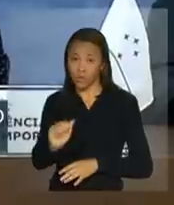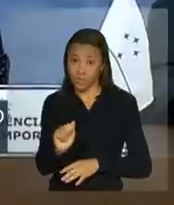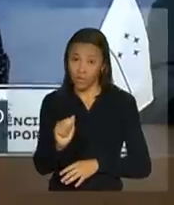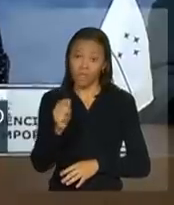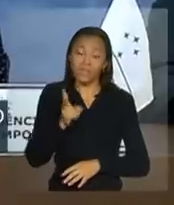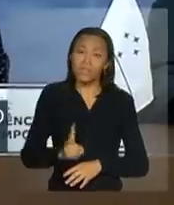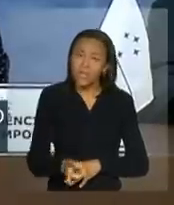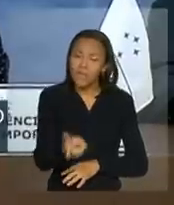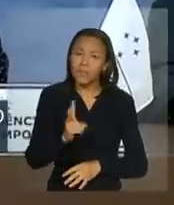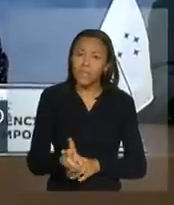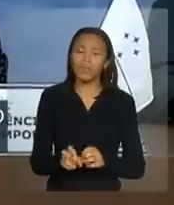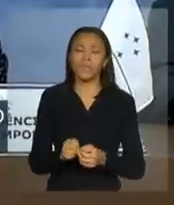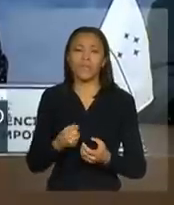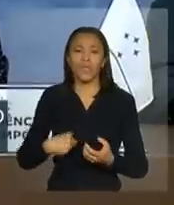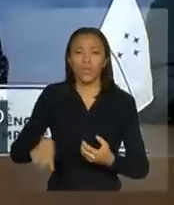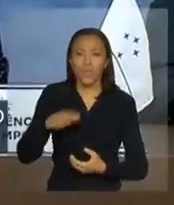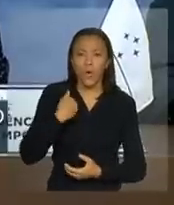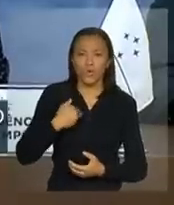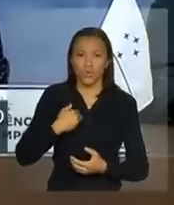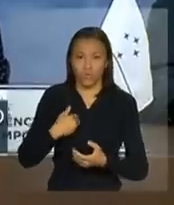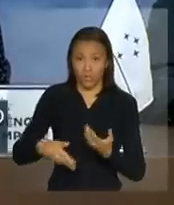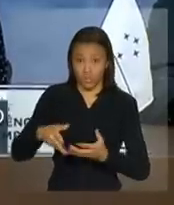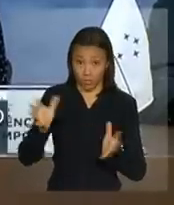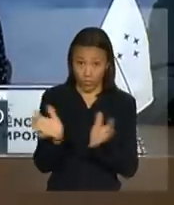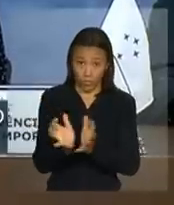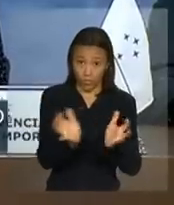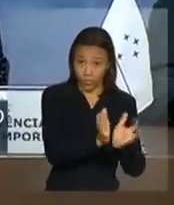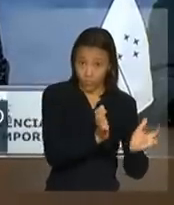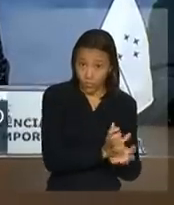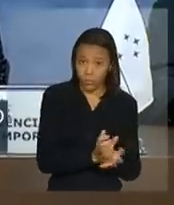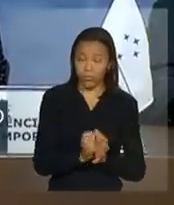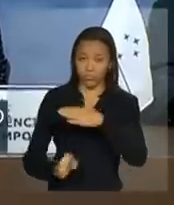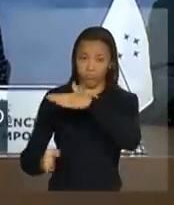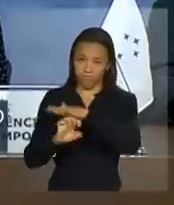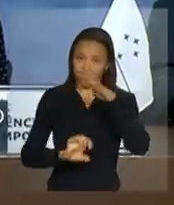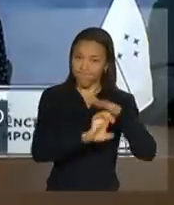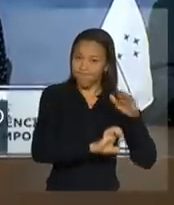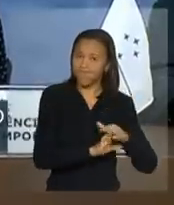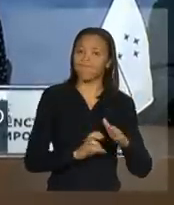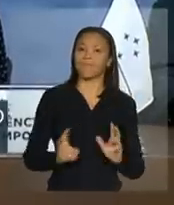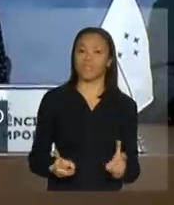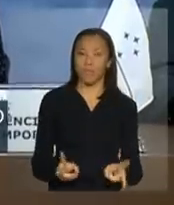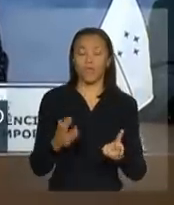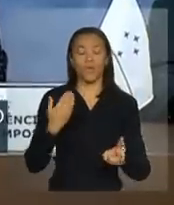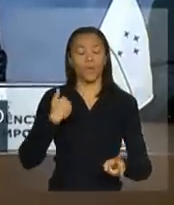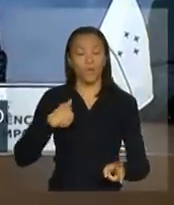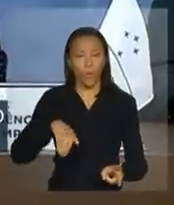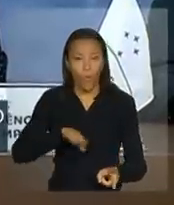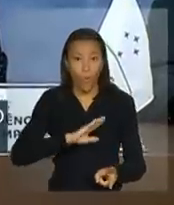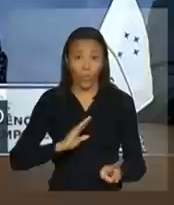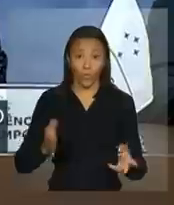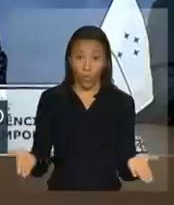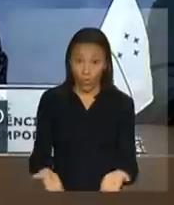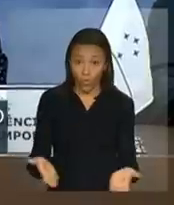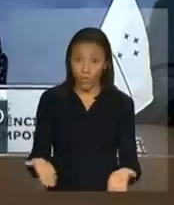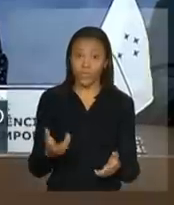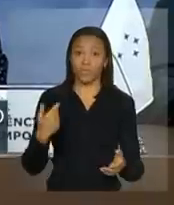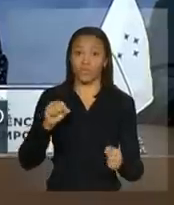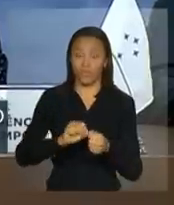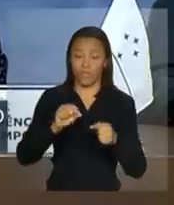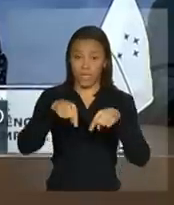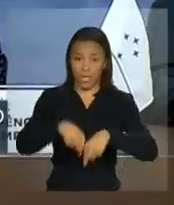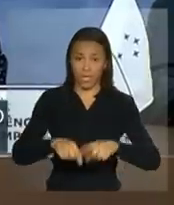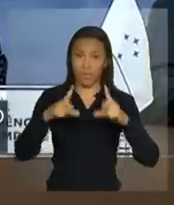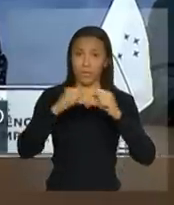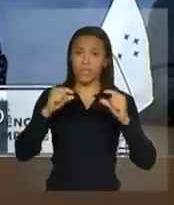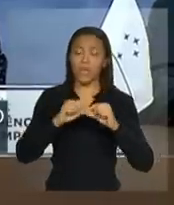nossos setores empresariais com o Mercosul. Com esse ânimo, estamos realizando hoje, em Brasília,